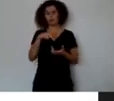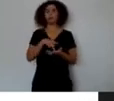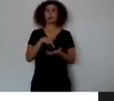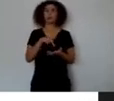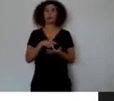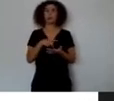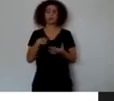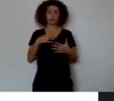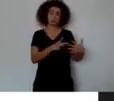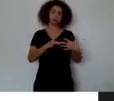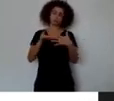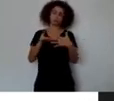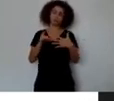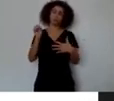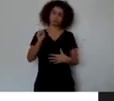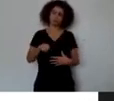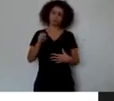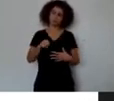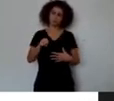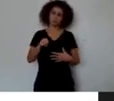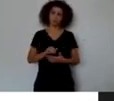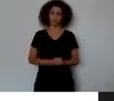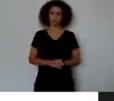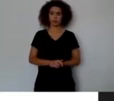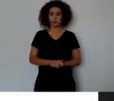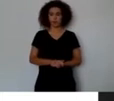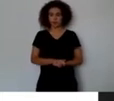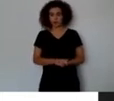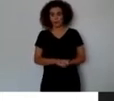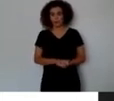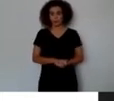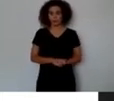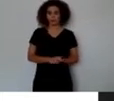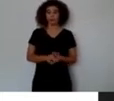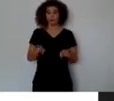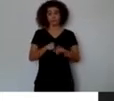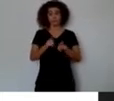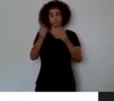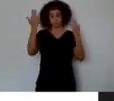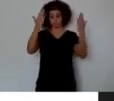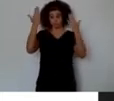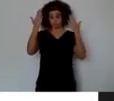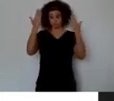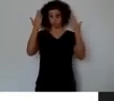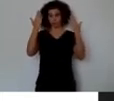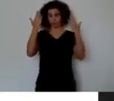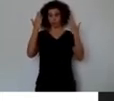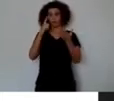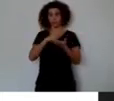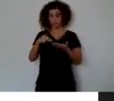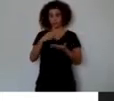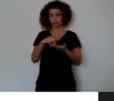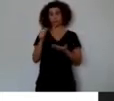de vantagem na sociedade. Em relação à psicologia e ao pouco material, nesse mesmo artigo da Lia